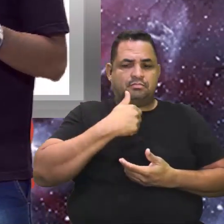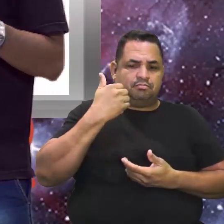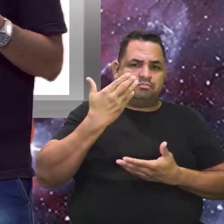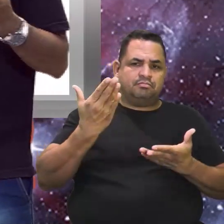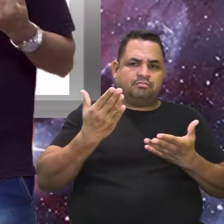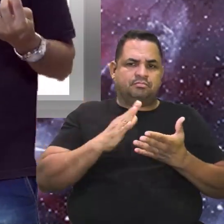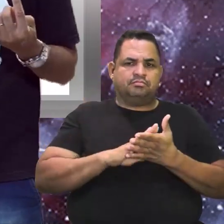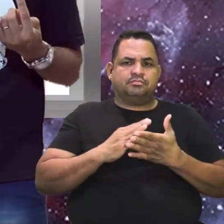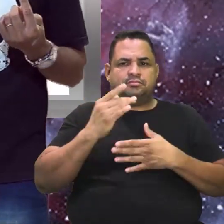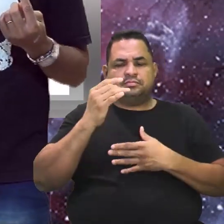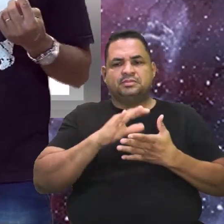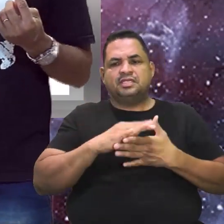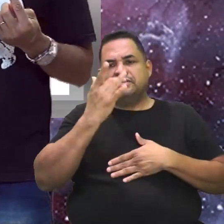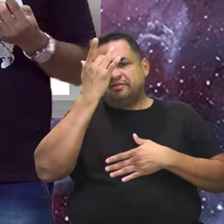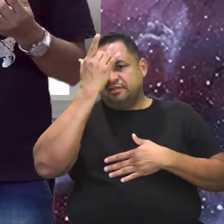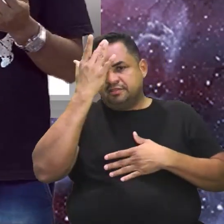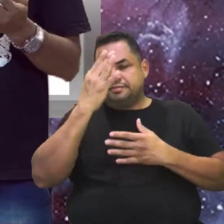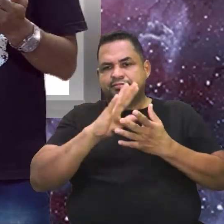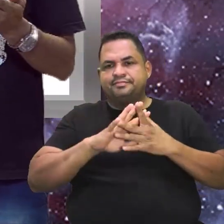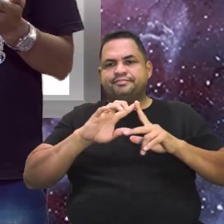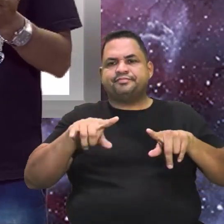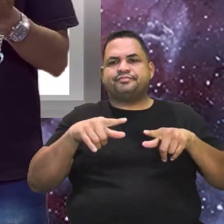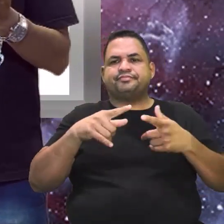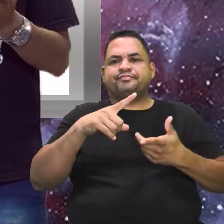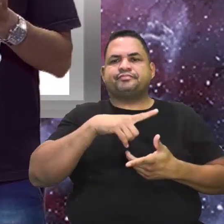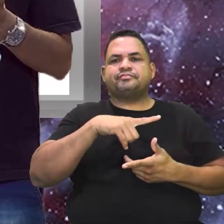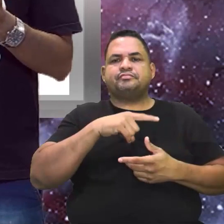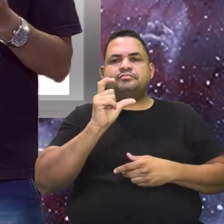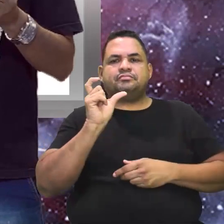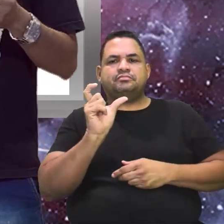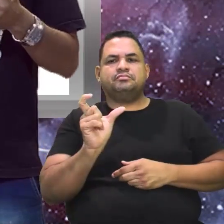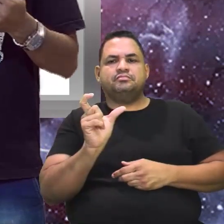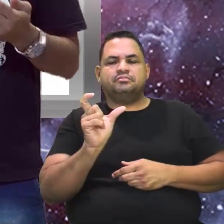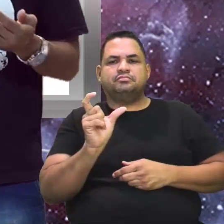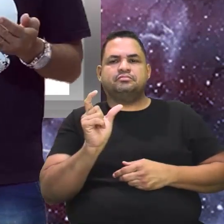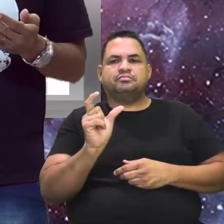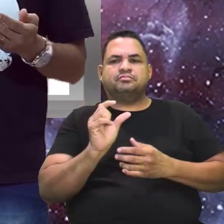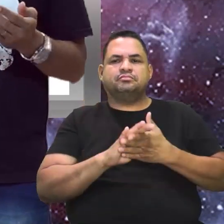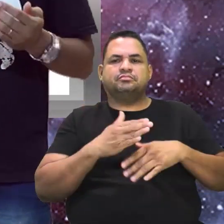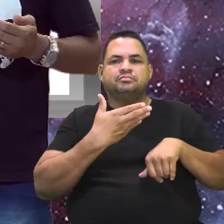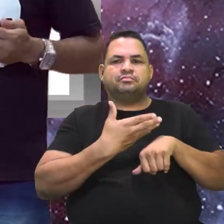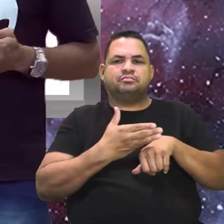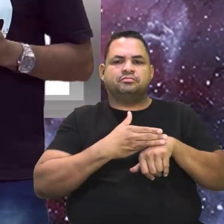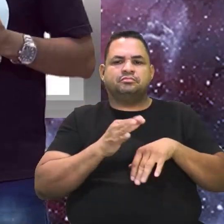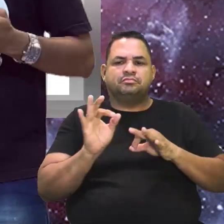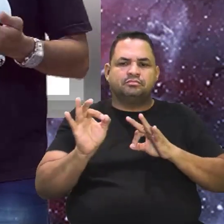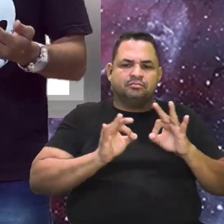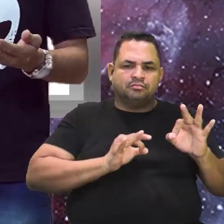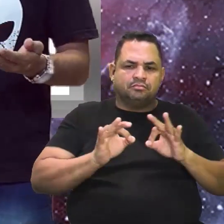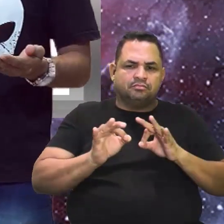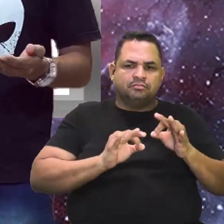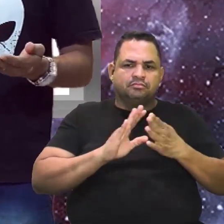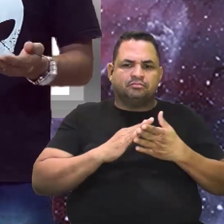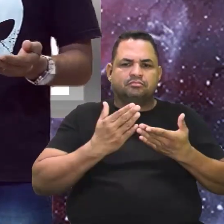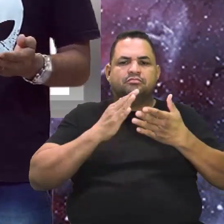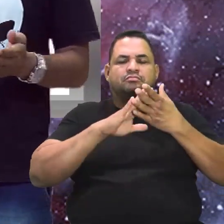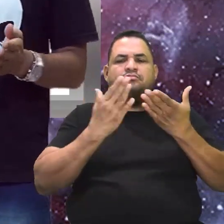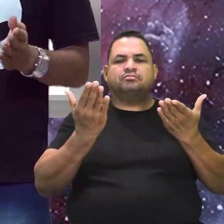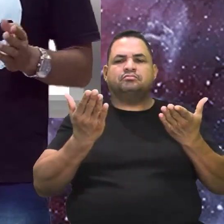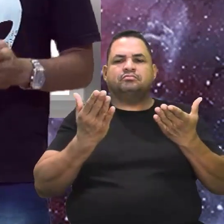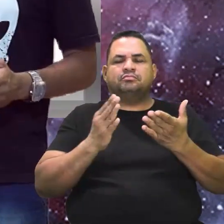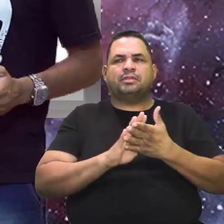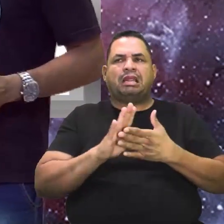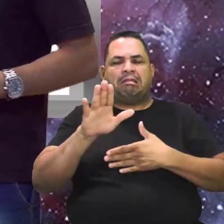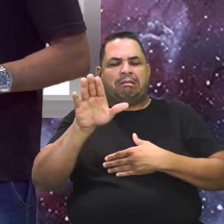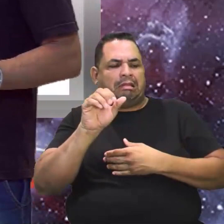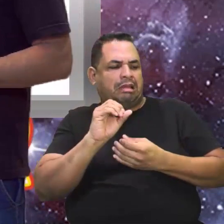assim, olha, vai ficar mais fácil assim. Mas calma aí, tem uma palavrinha aqui, ó. Isso é treino, isso é se preparar para dar a aula. Não é só